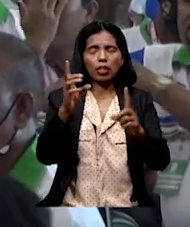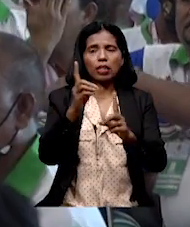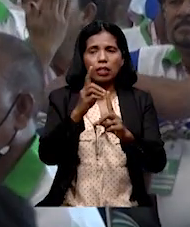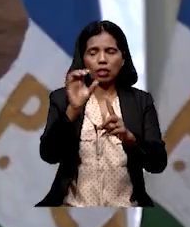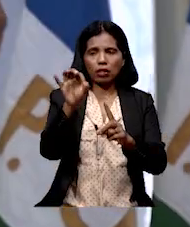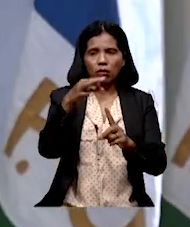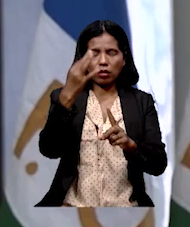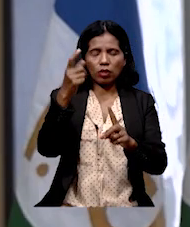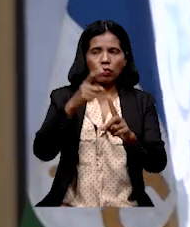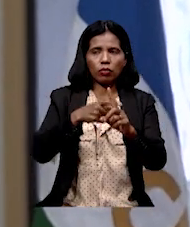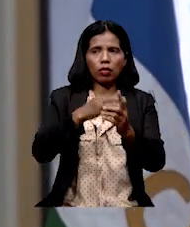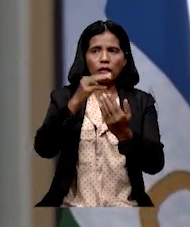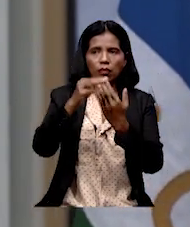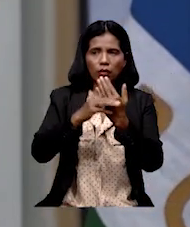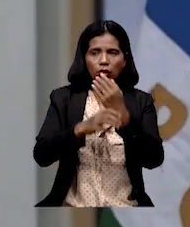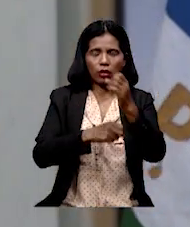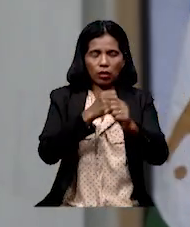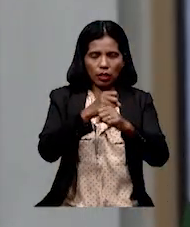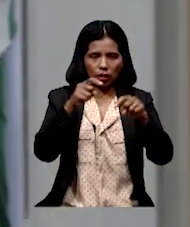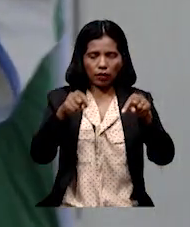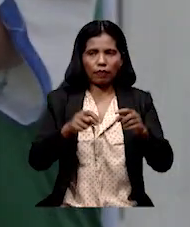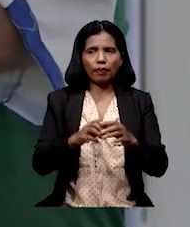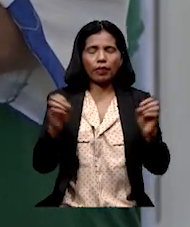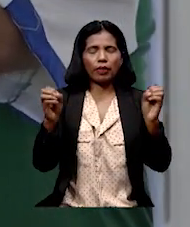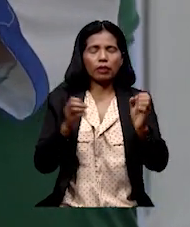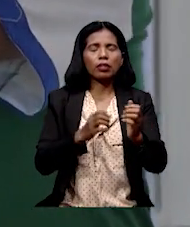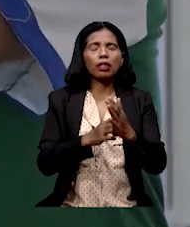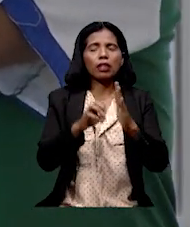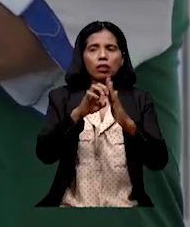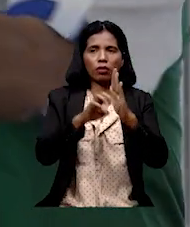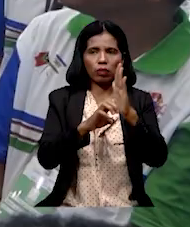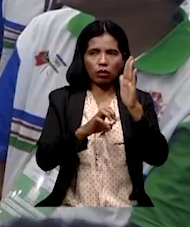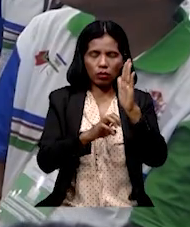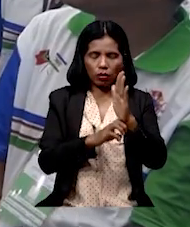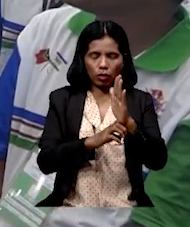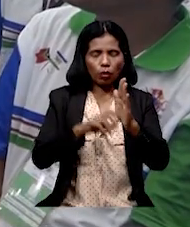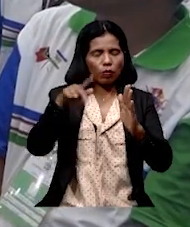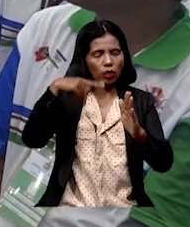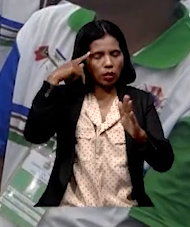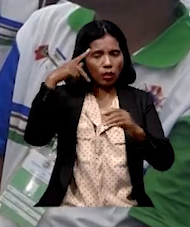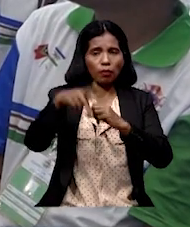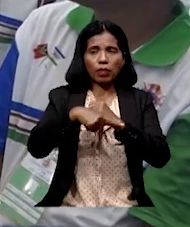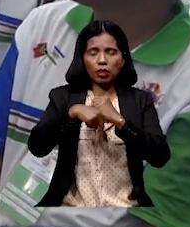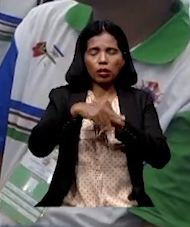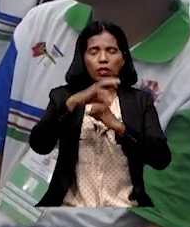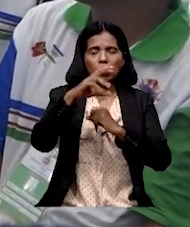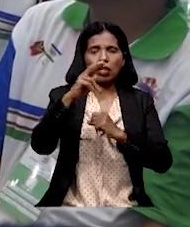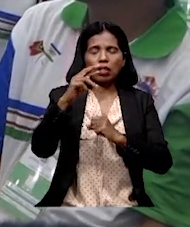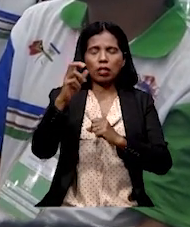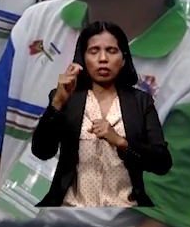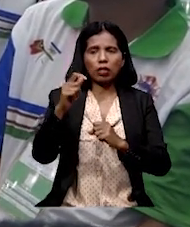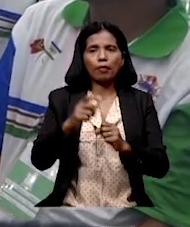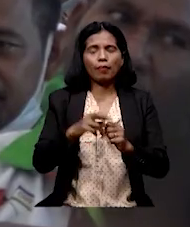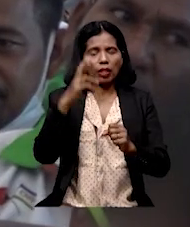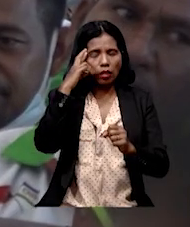Fulan Márcio Tinangne. Mas que ela hoje estrutura o membro Comissão Política Partido CNRT, Ramos Horta avança